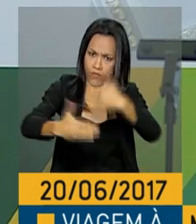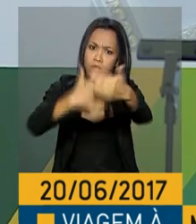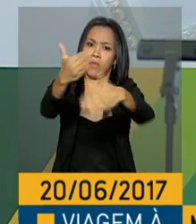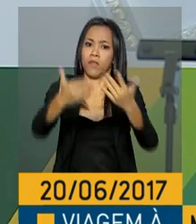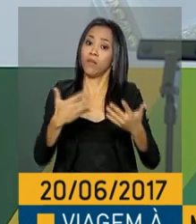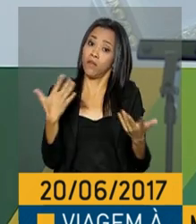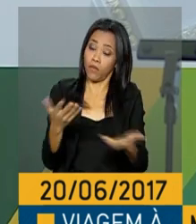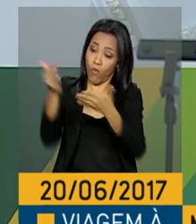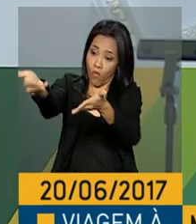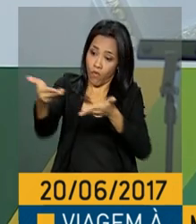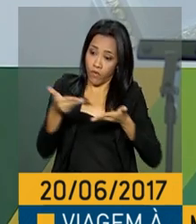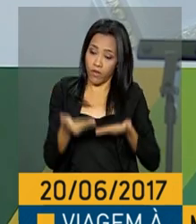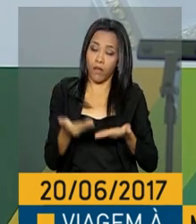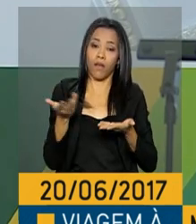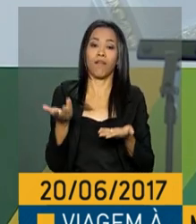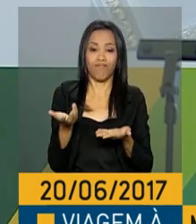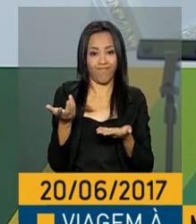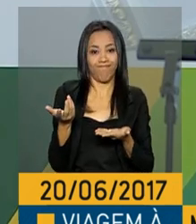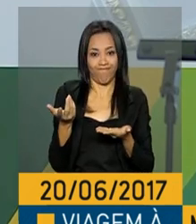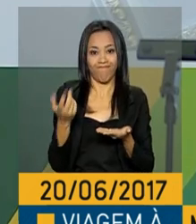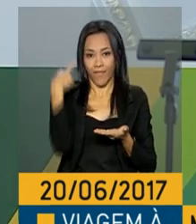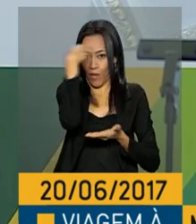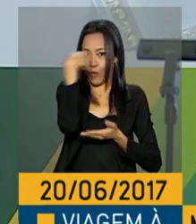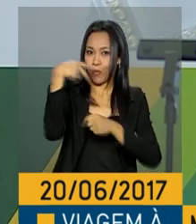precisamente, a Rússia a fazer parte